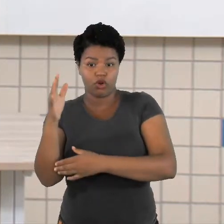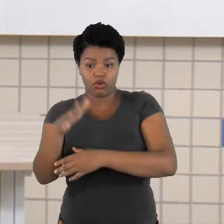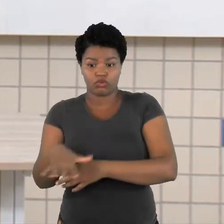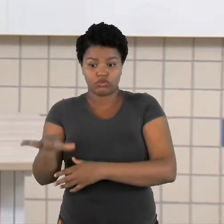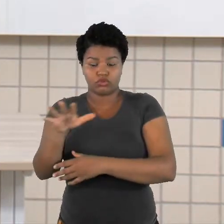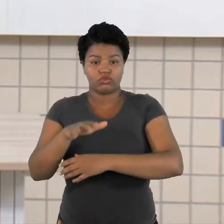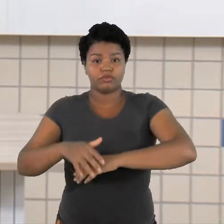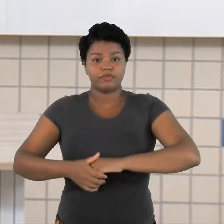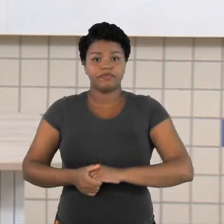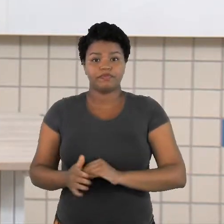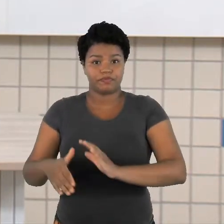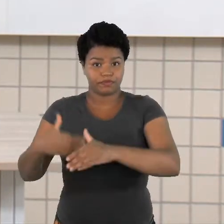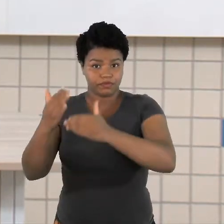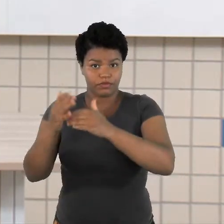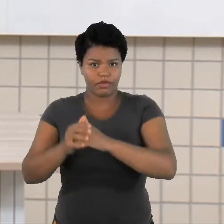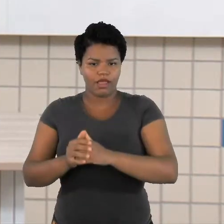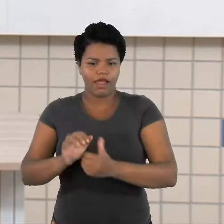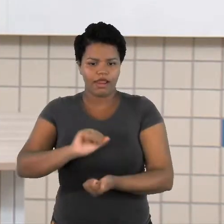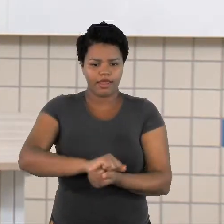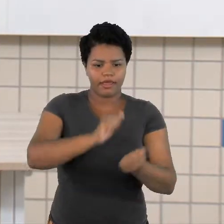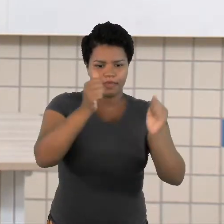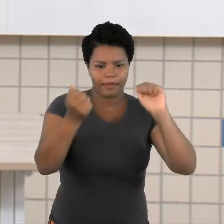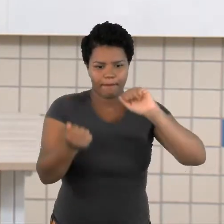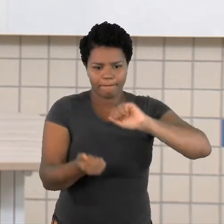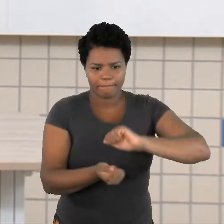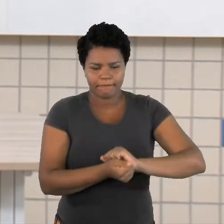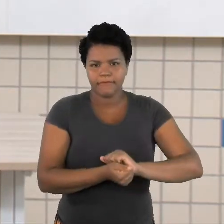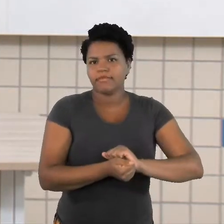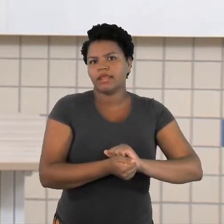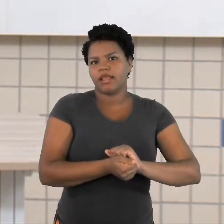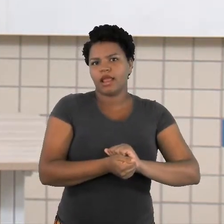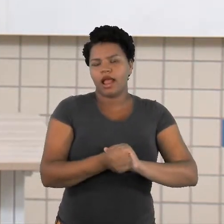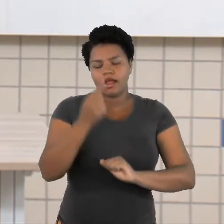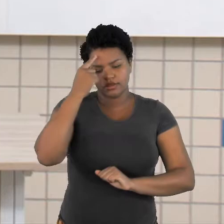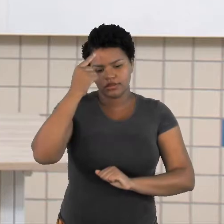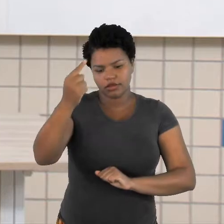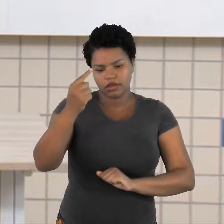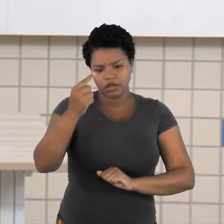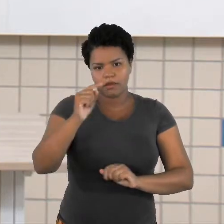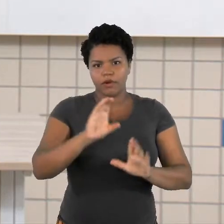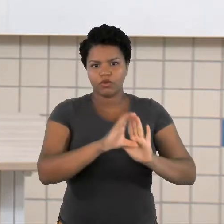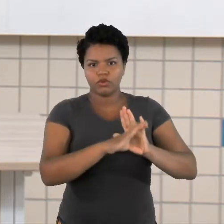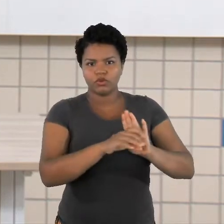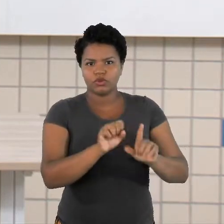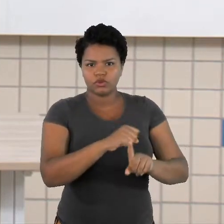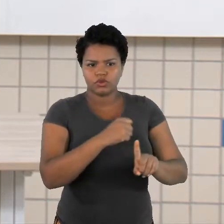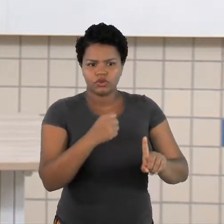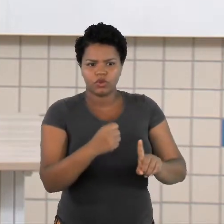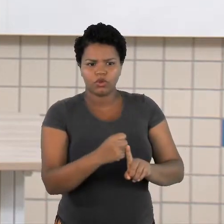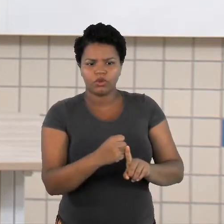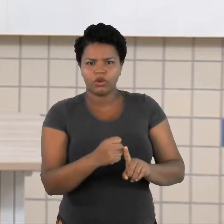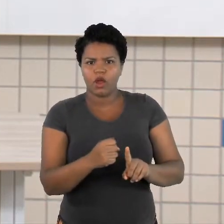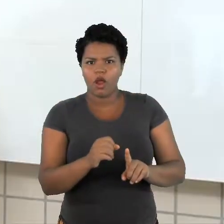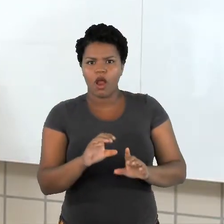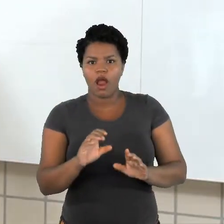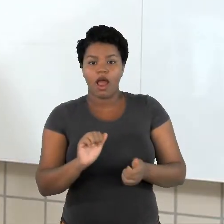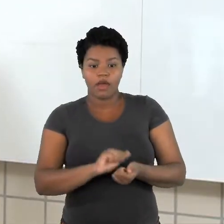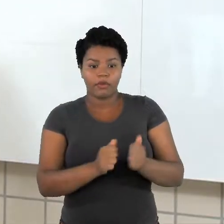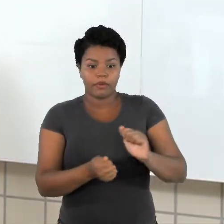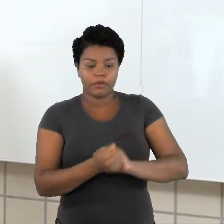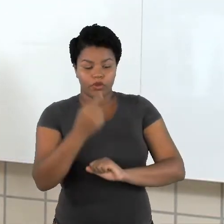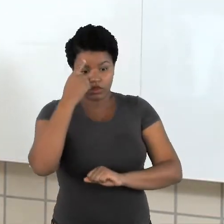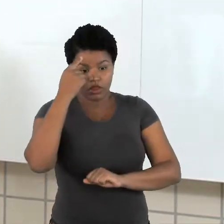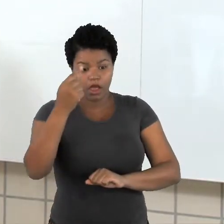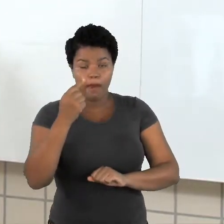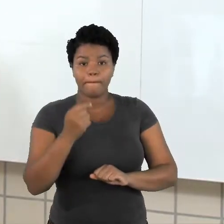o conceito sociológico. Adaptaram essas ideias para a relação social. Nesse